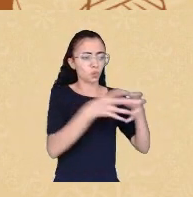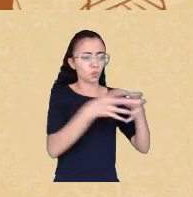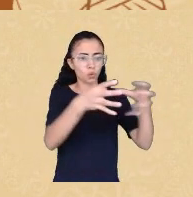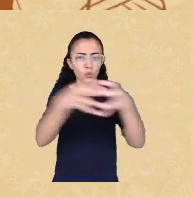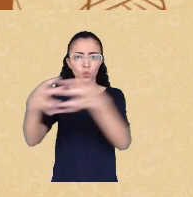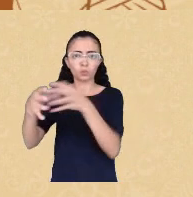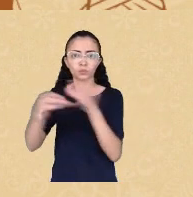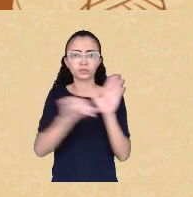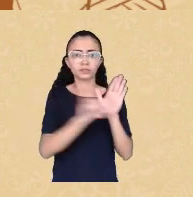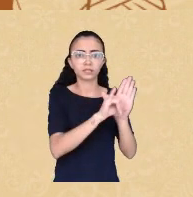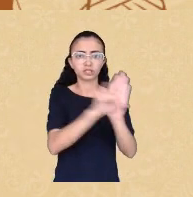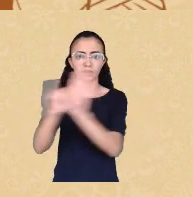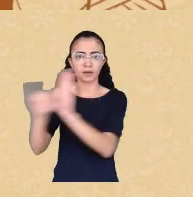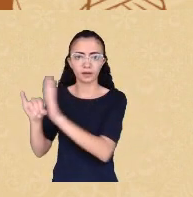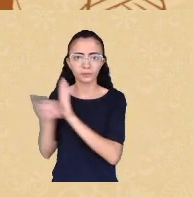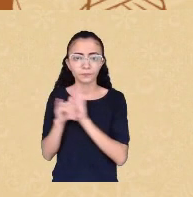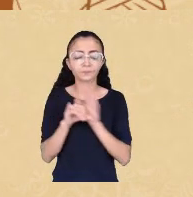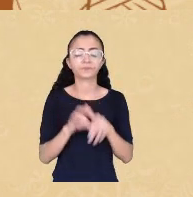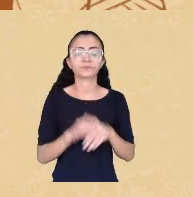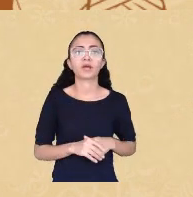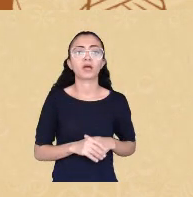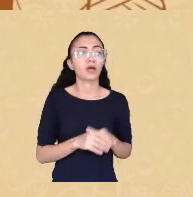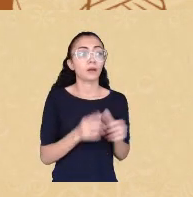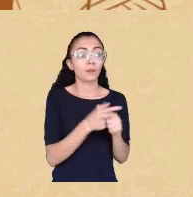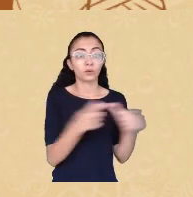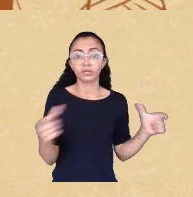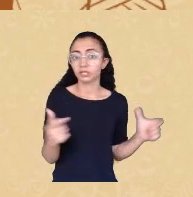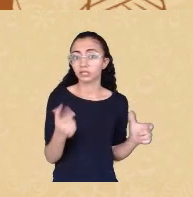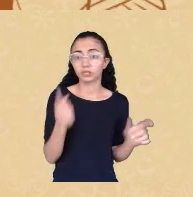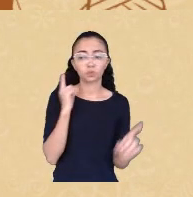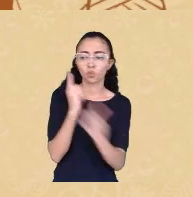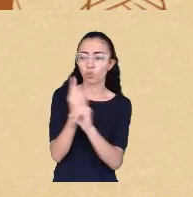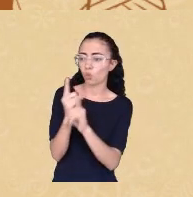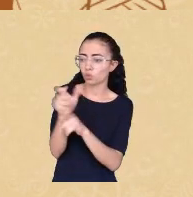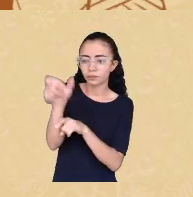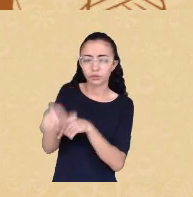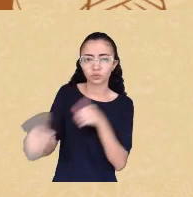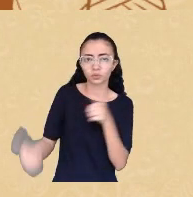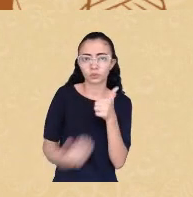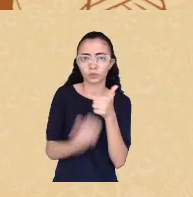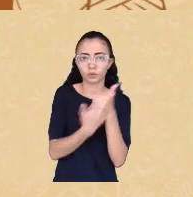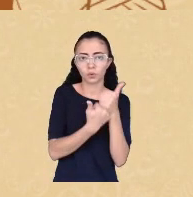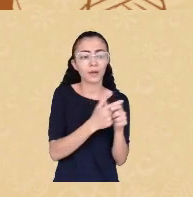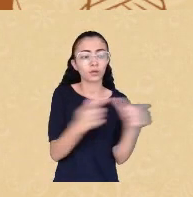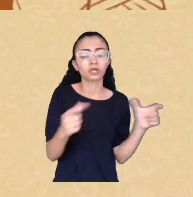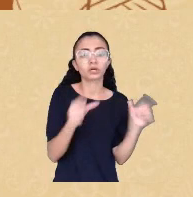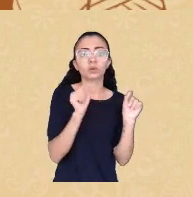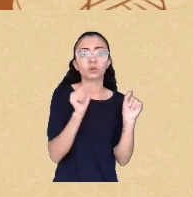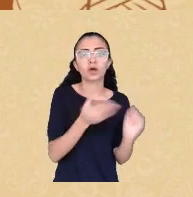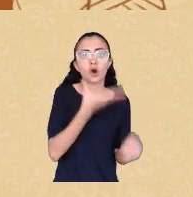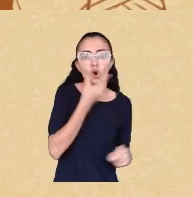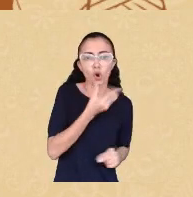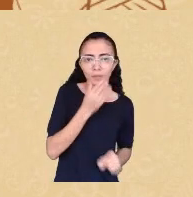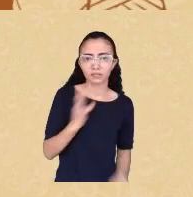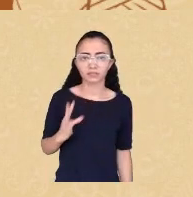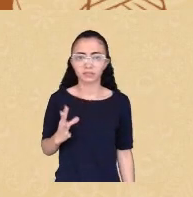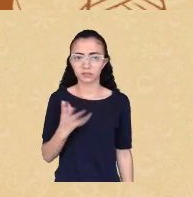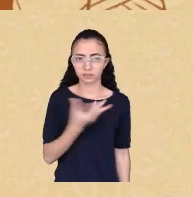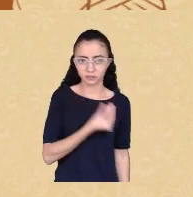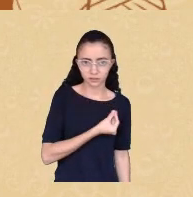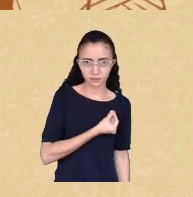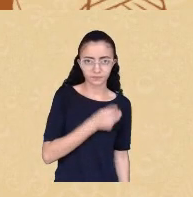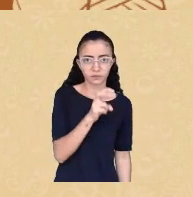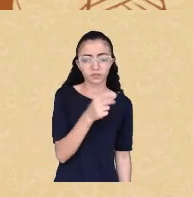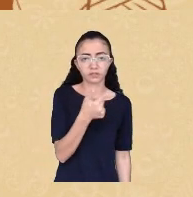alguém para apoiar foram os homens trans, tá, 53%,